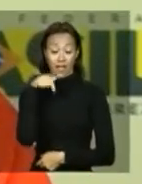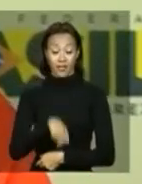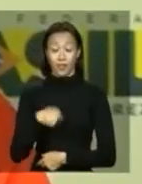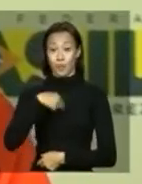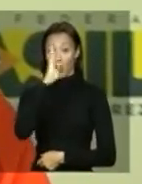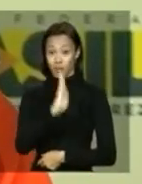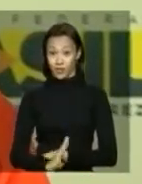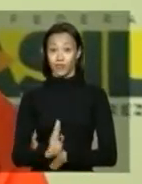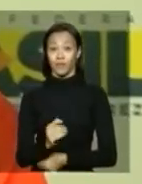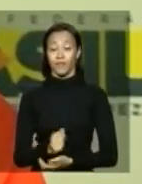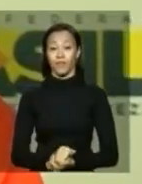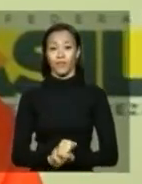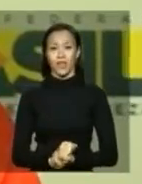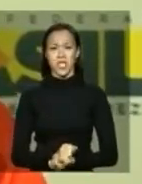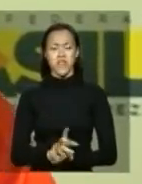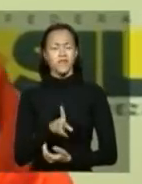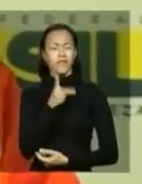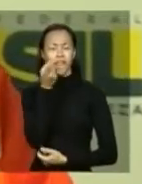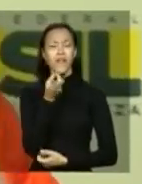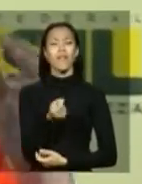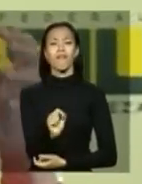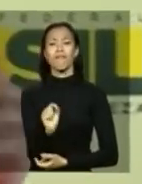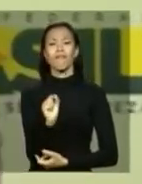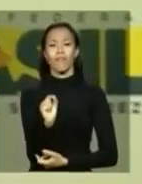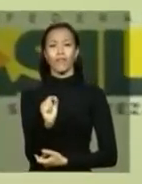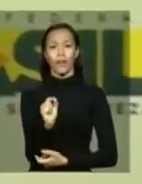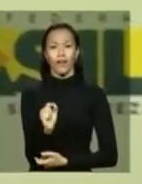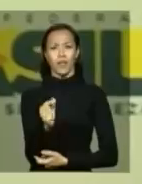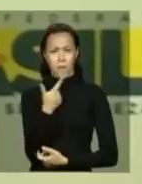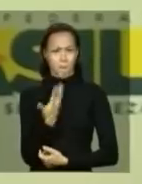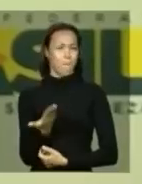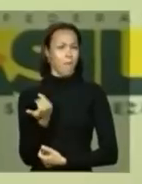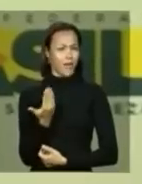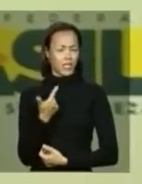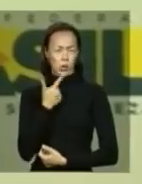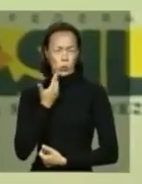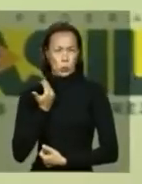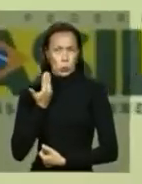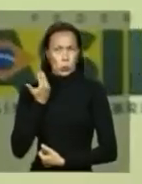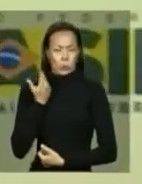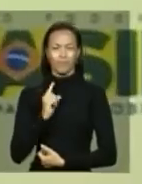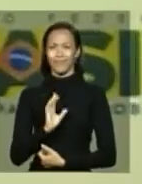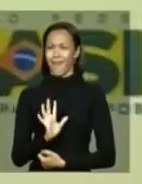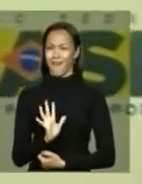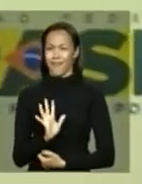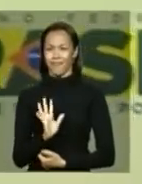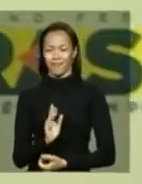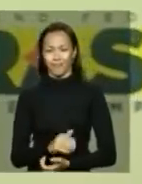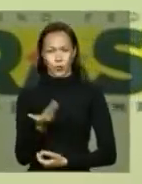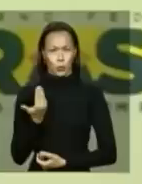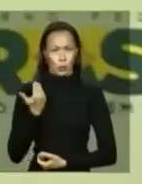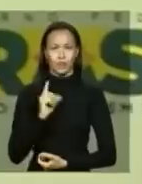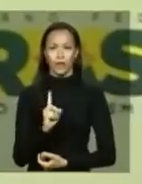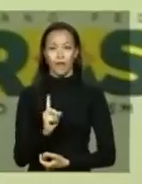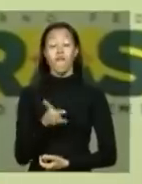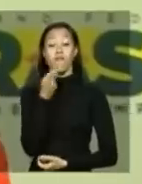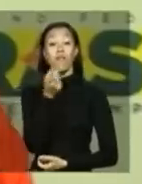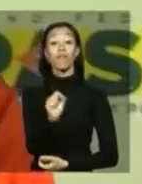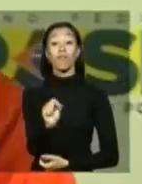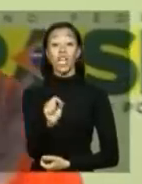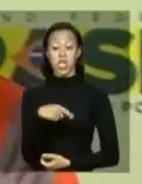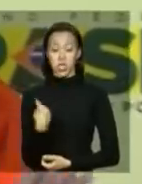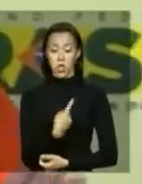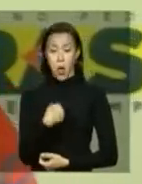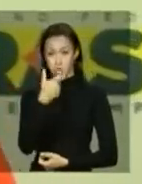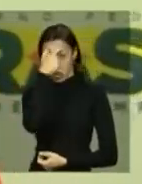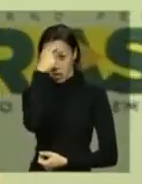Brasil se dizia, e essa época não é tão distante como eu disse para vocês, dizia que a gente não